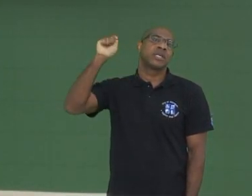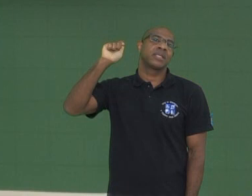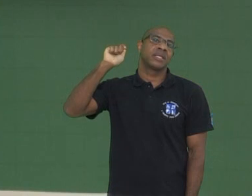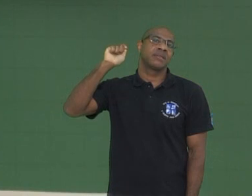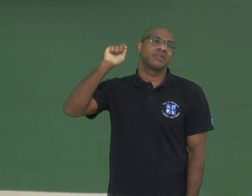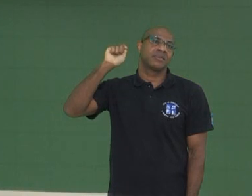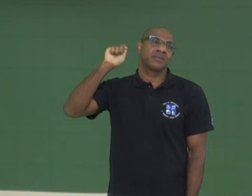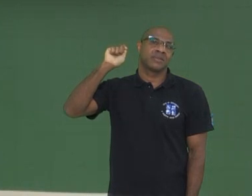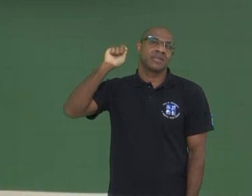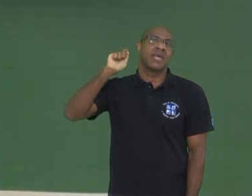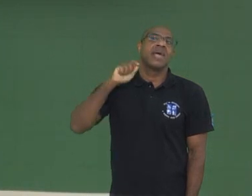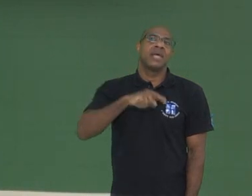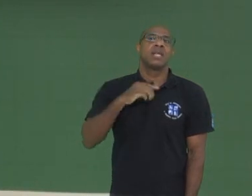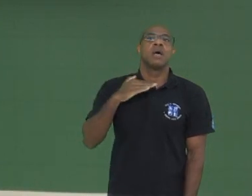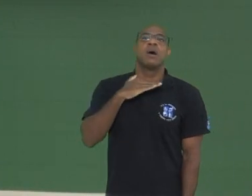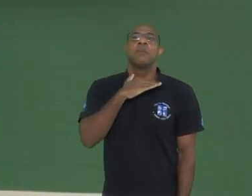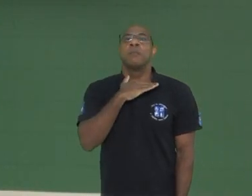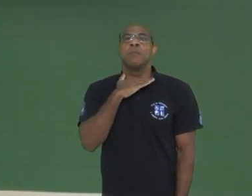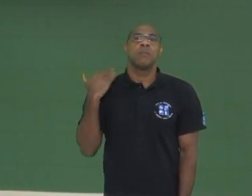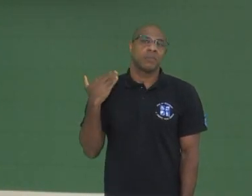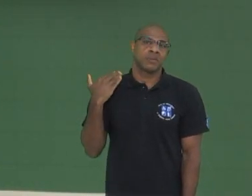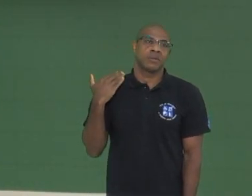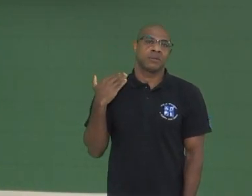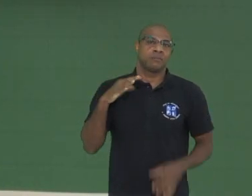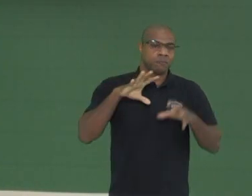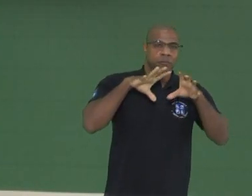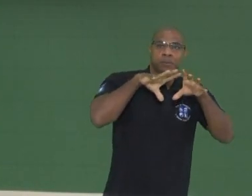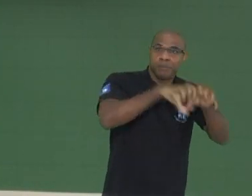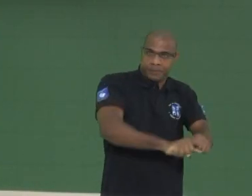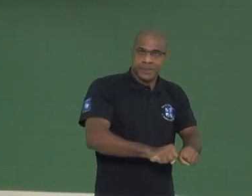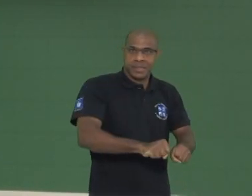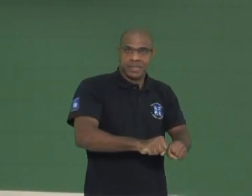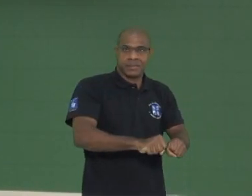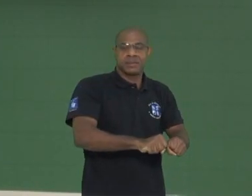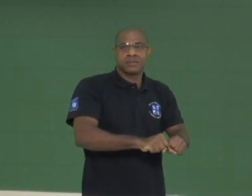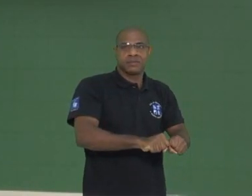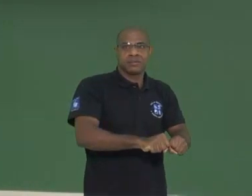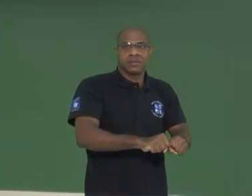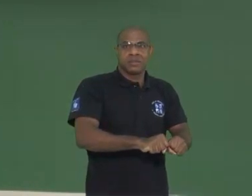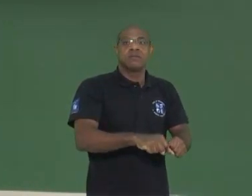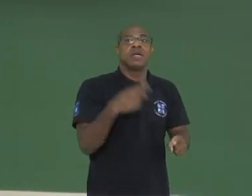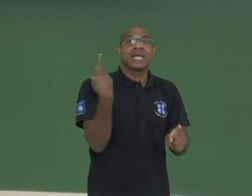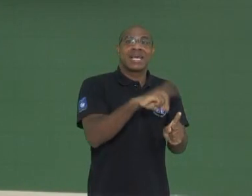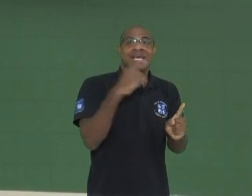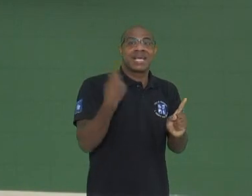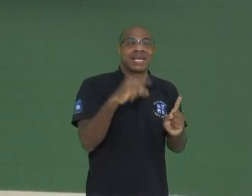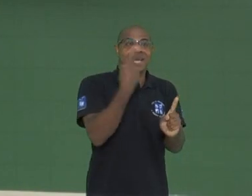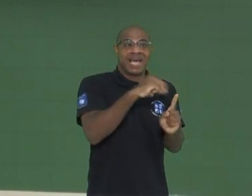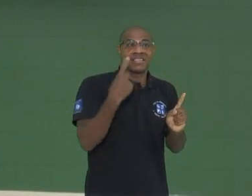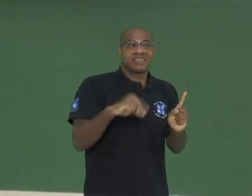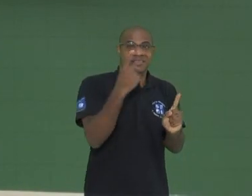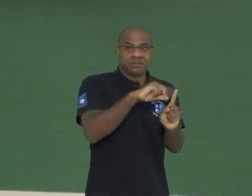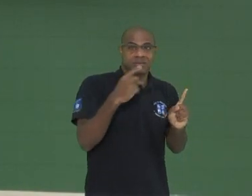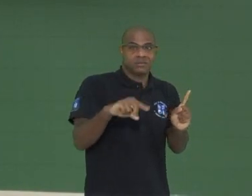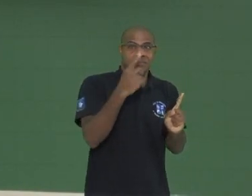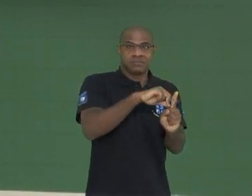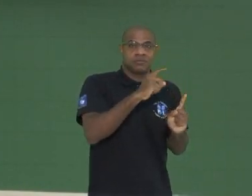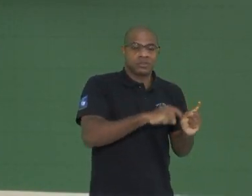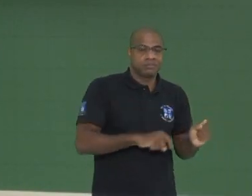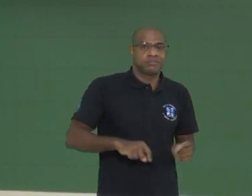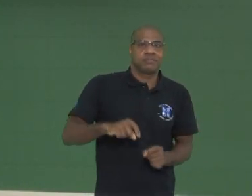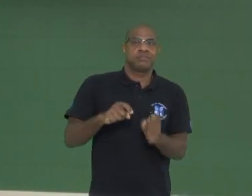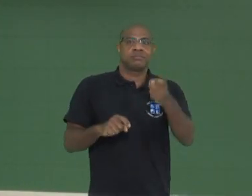fato condenado, a sua punição foi mantida e ele foi levado à